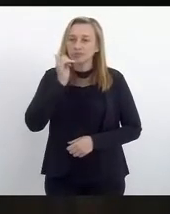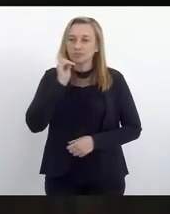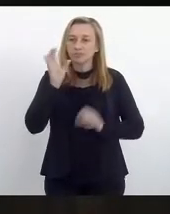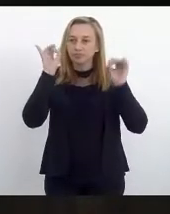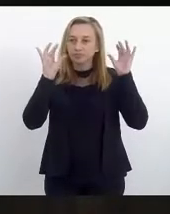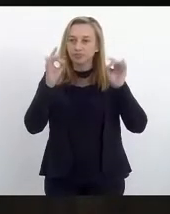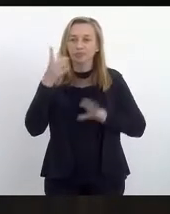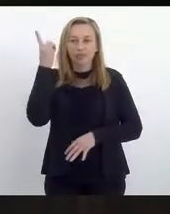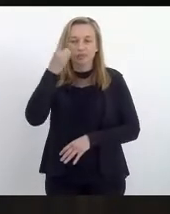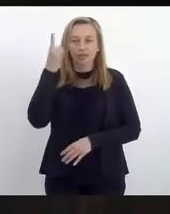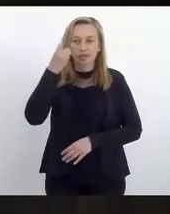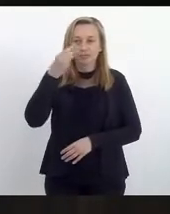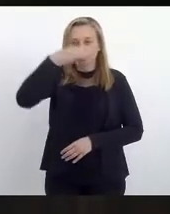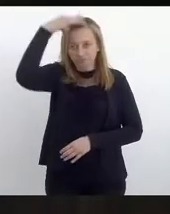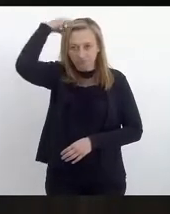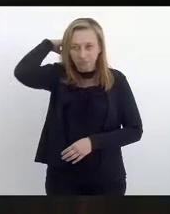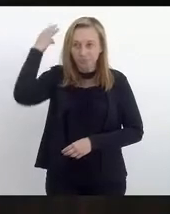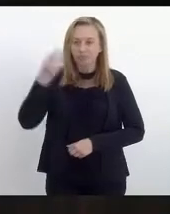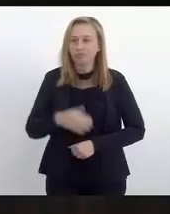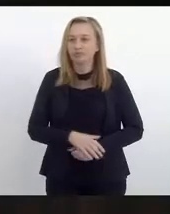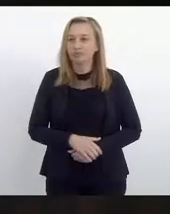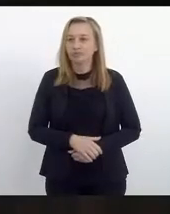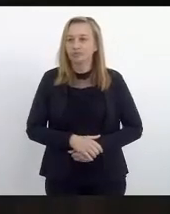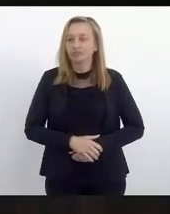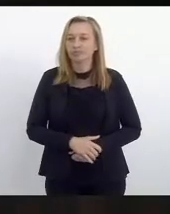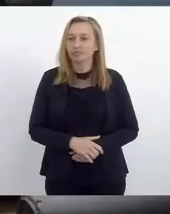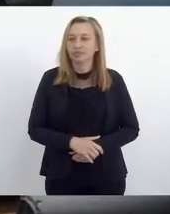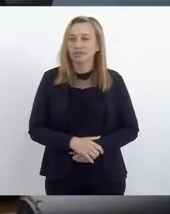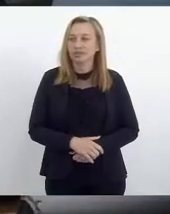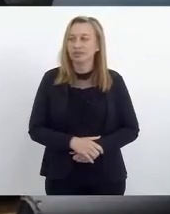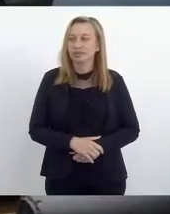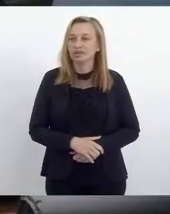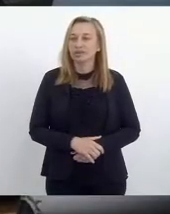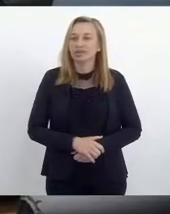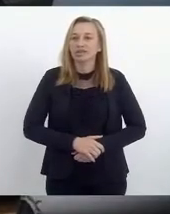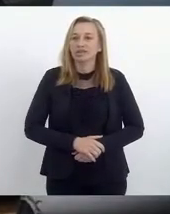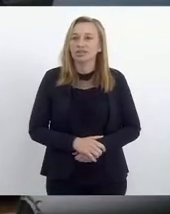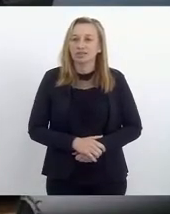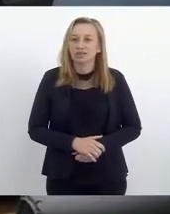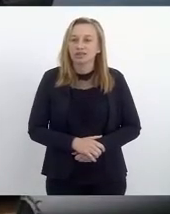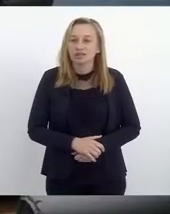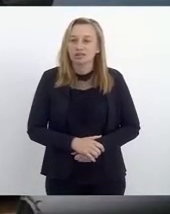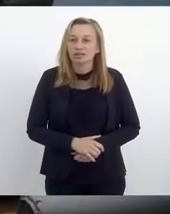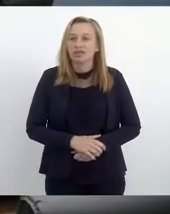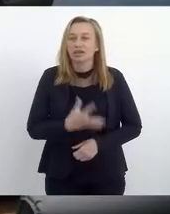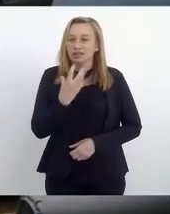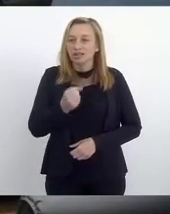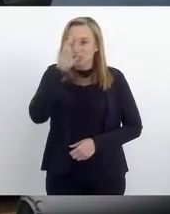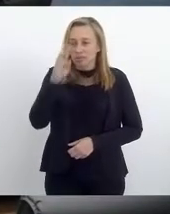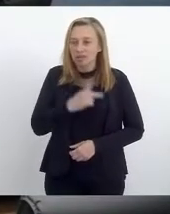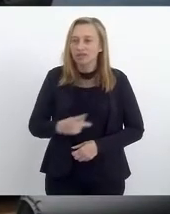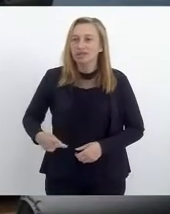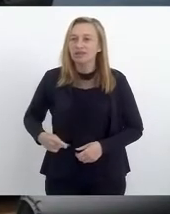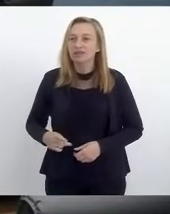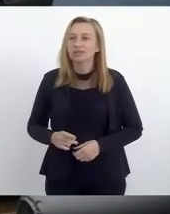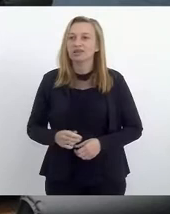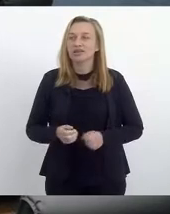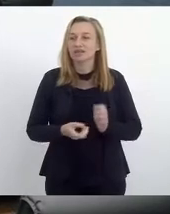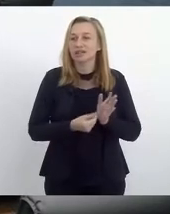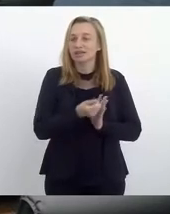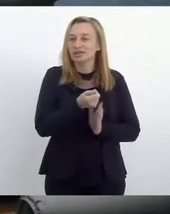deputado Márcio Pacheco. Parecer favorável, presidente. Pela Comissão de Orçamento e Finanças.